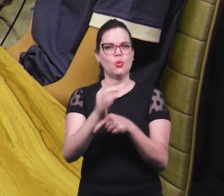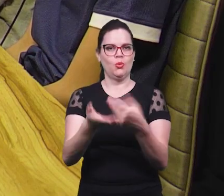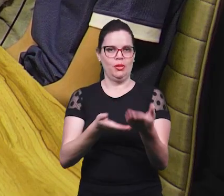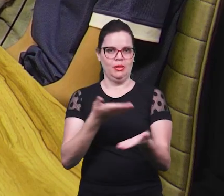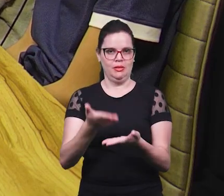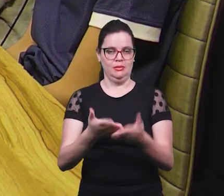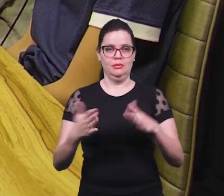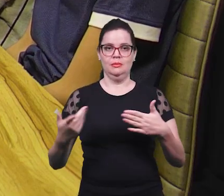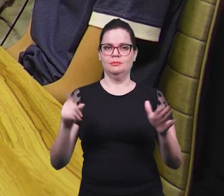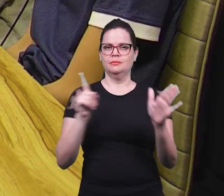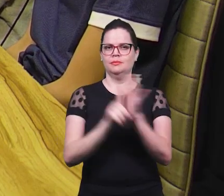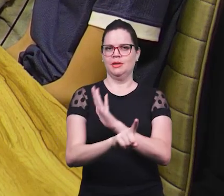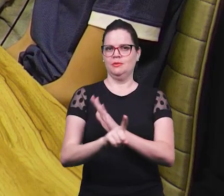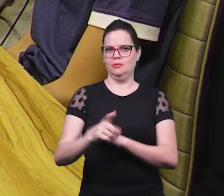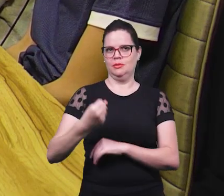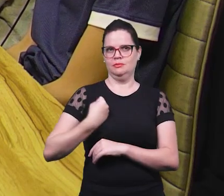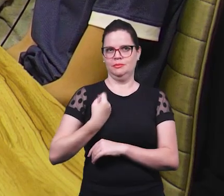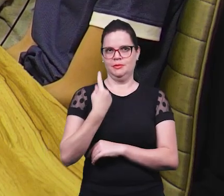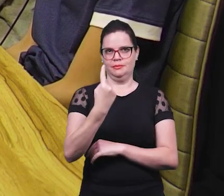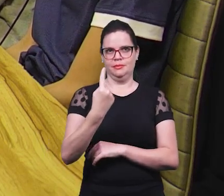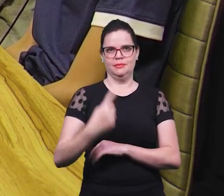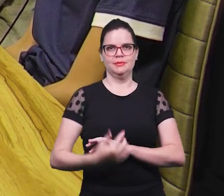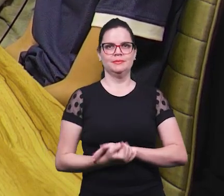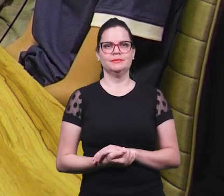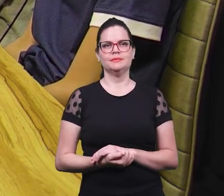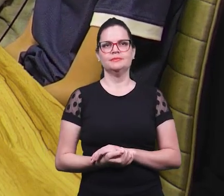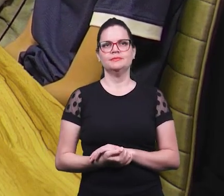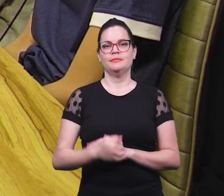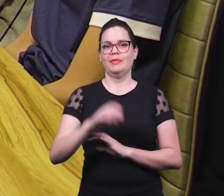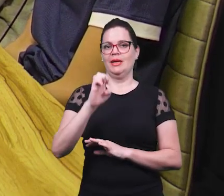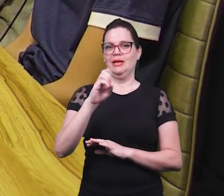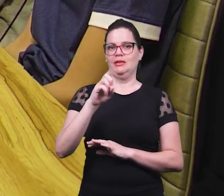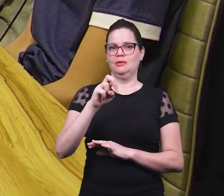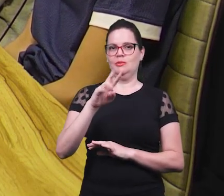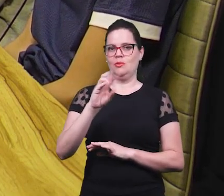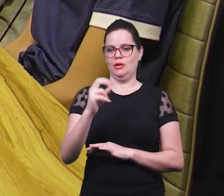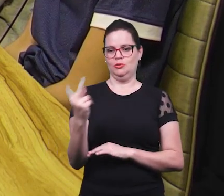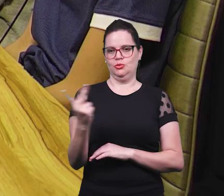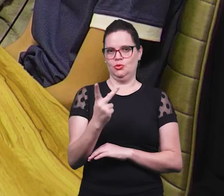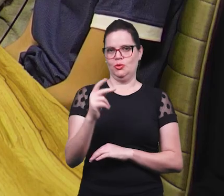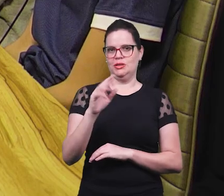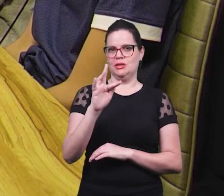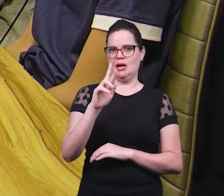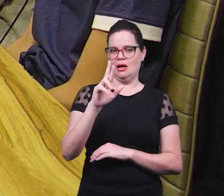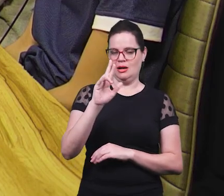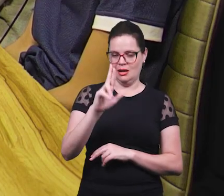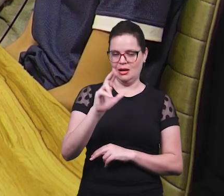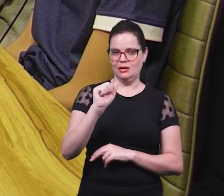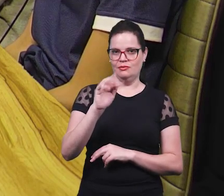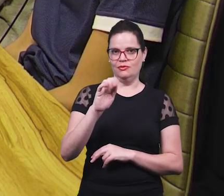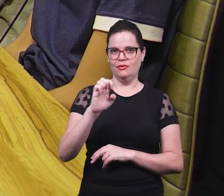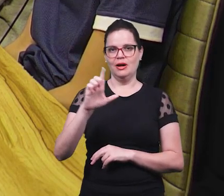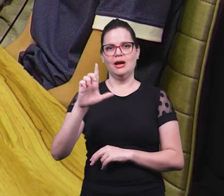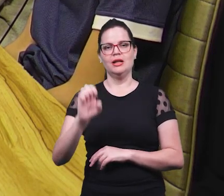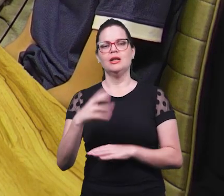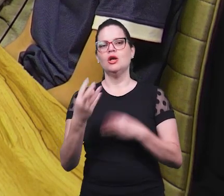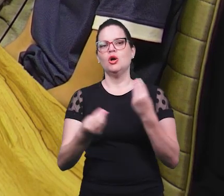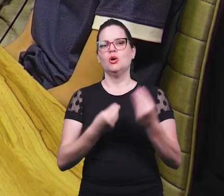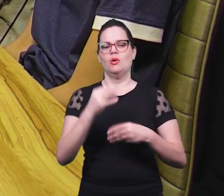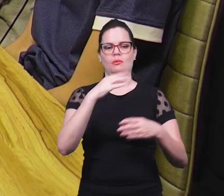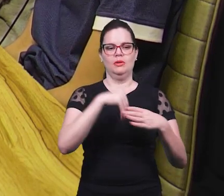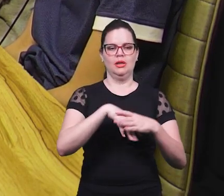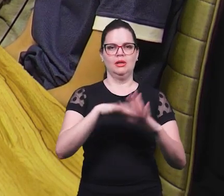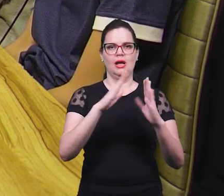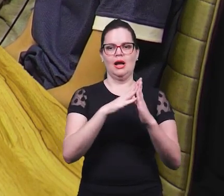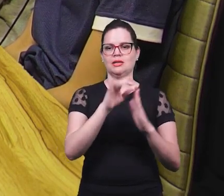primeira pergunta. Vamos iniciar o nosso assunto. Eduardo, Rafaele, como que é relacionamento familiar na casa